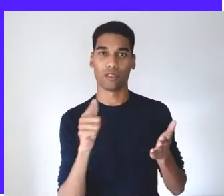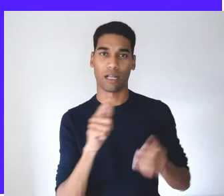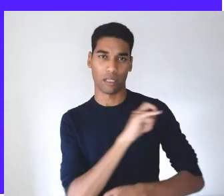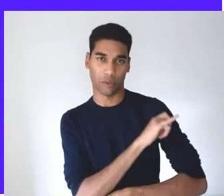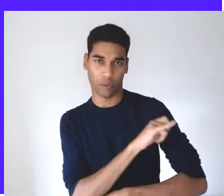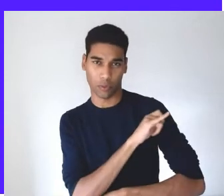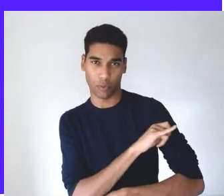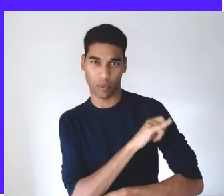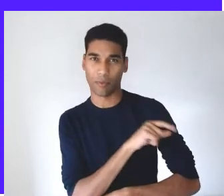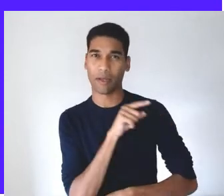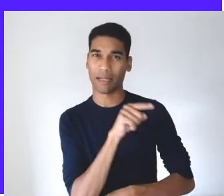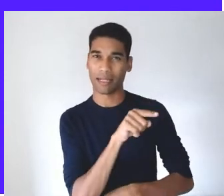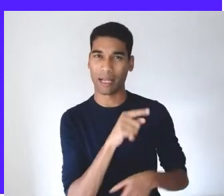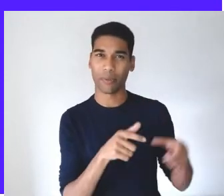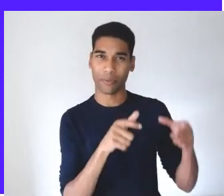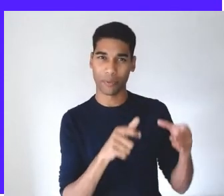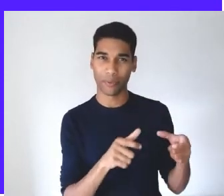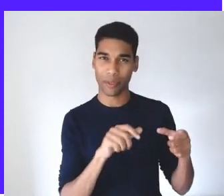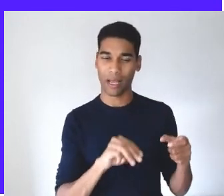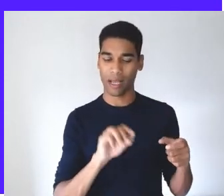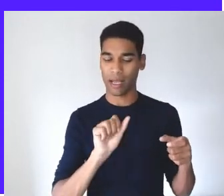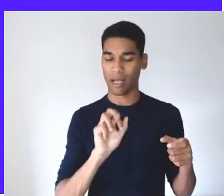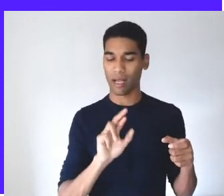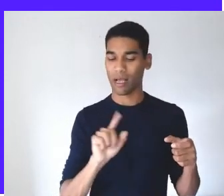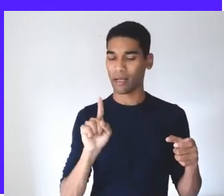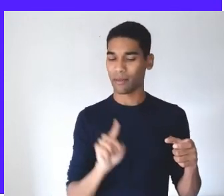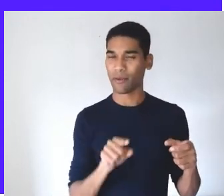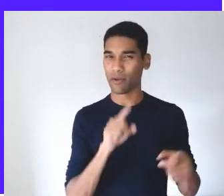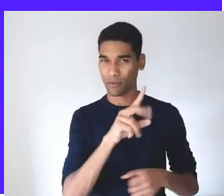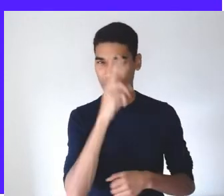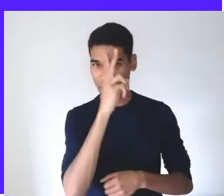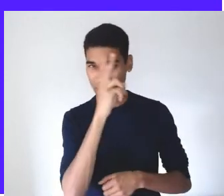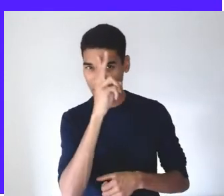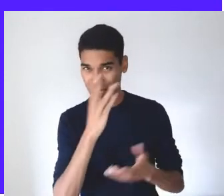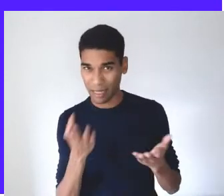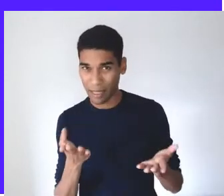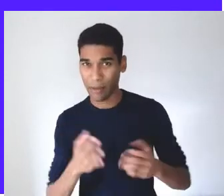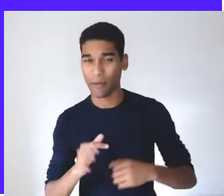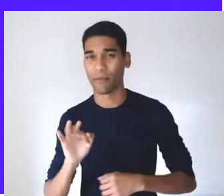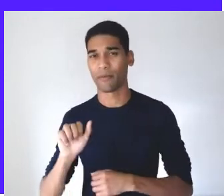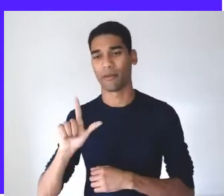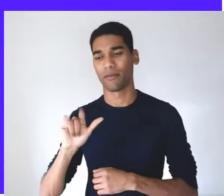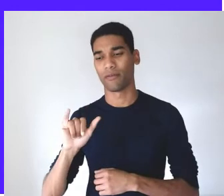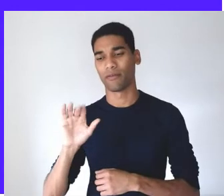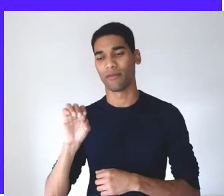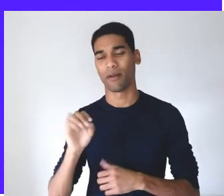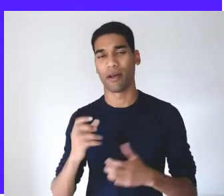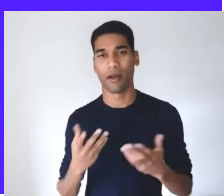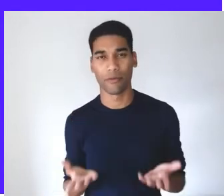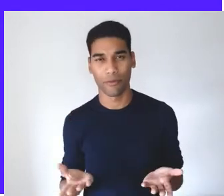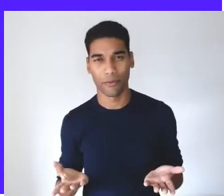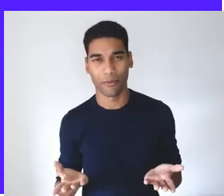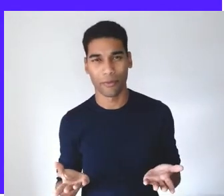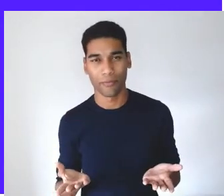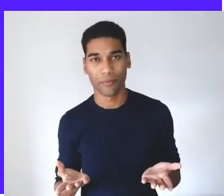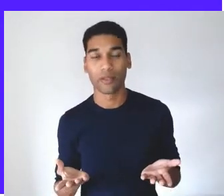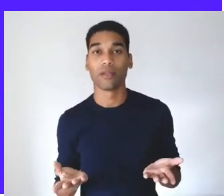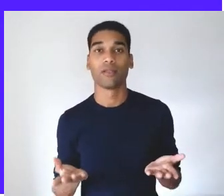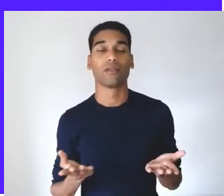E Data Lab, eles né? estavam olhando para a questão. O nosso projeto era o índice, o deles era como resolver a